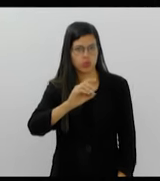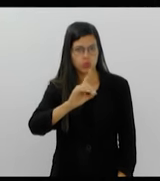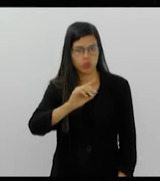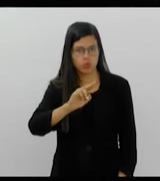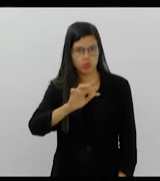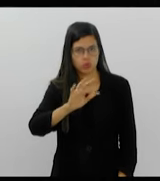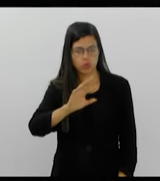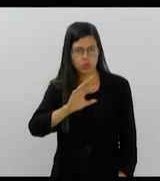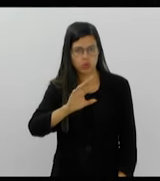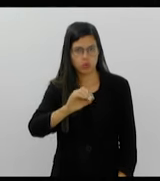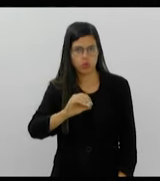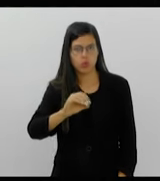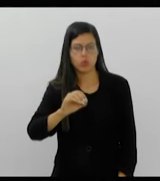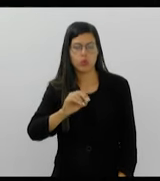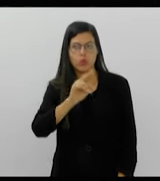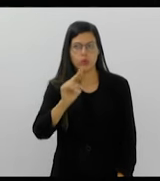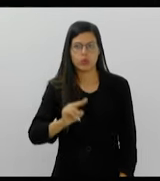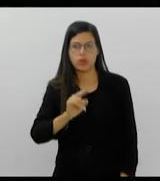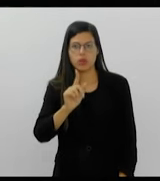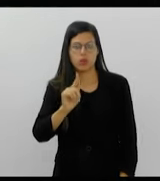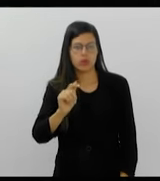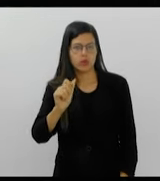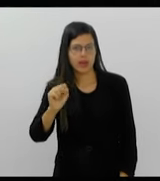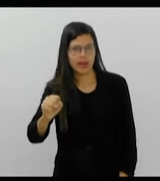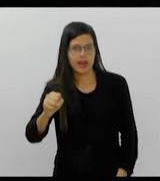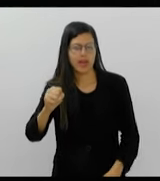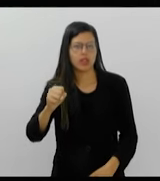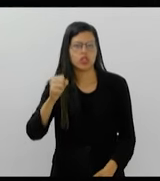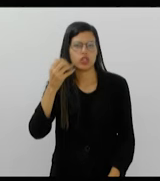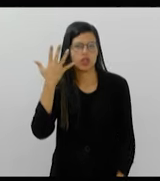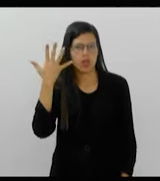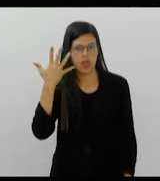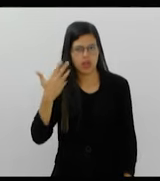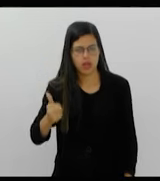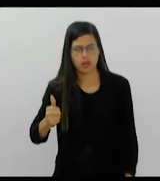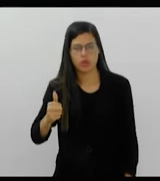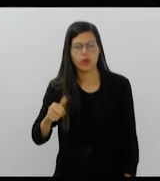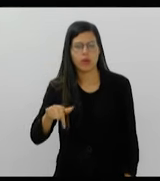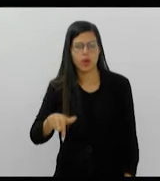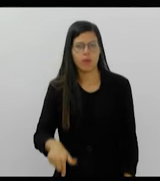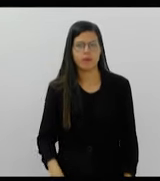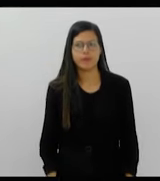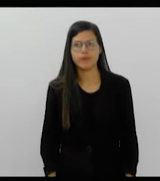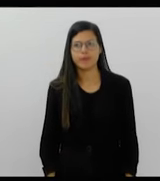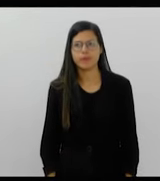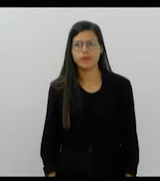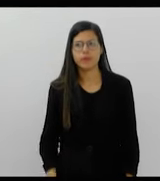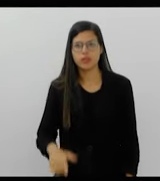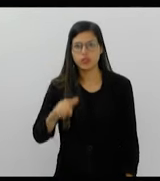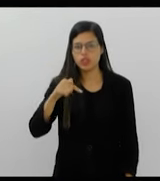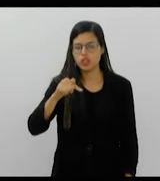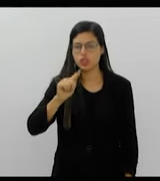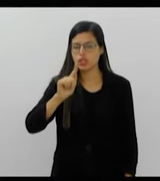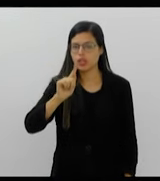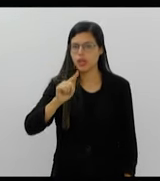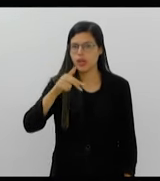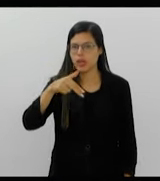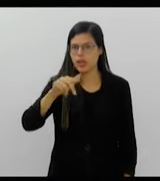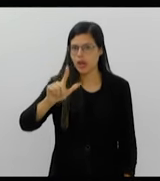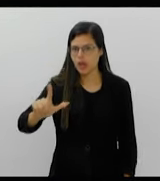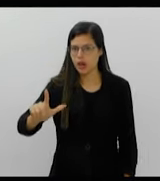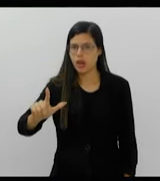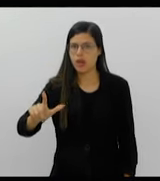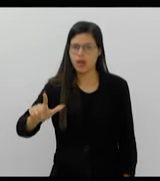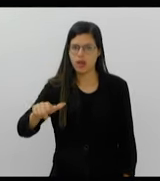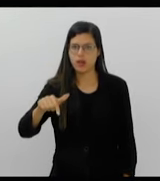gás natural comprimido, ou gás natural liquefeito, GNL, em vez de infraestrutura